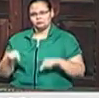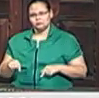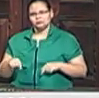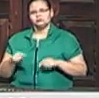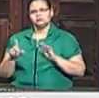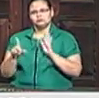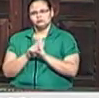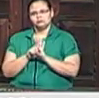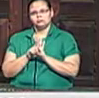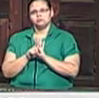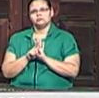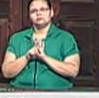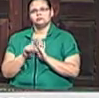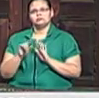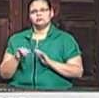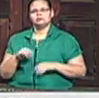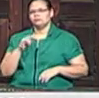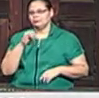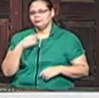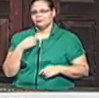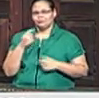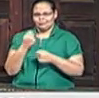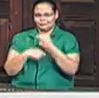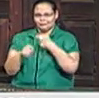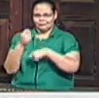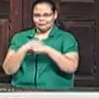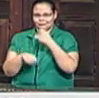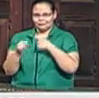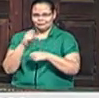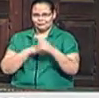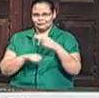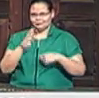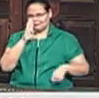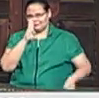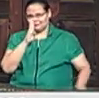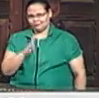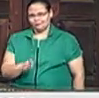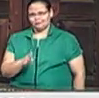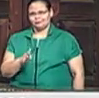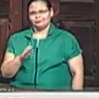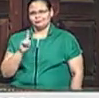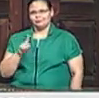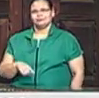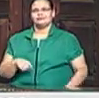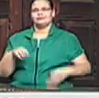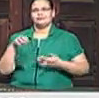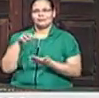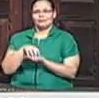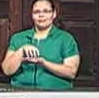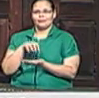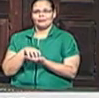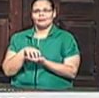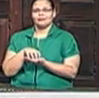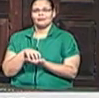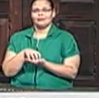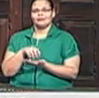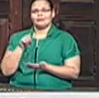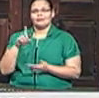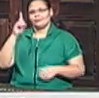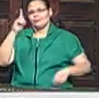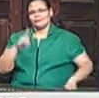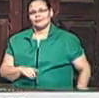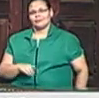direito e de patrimônio para a administração direta, visto que nós estamos falando de fundação e autarquia de